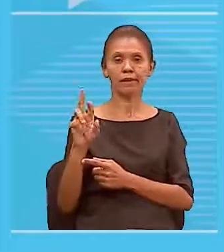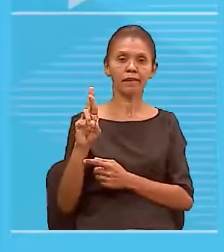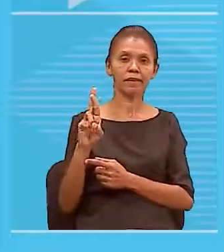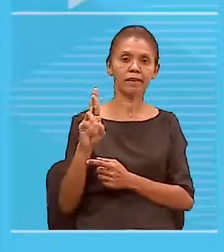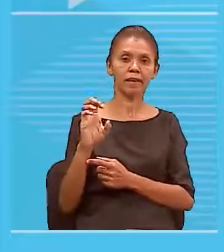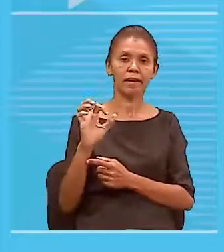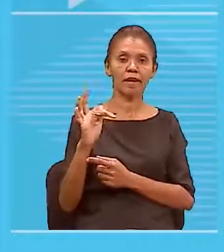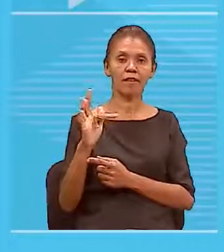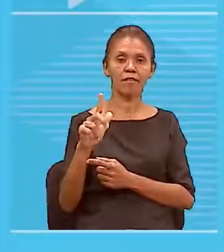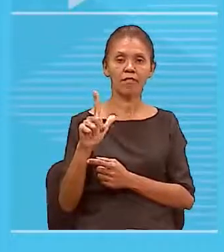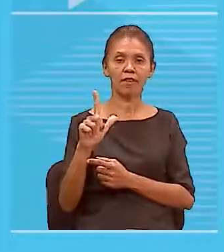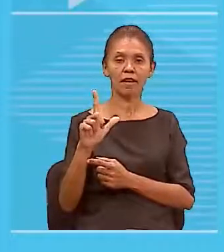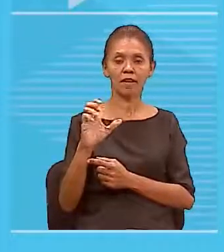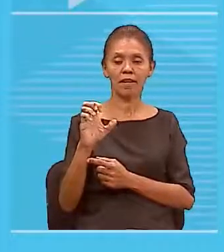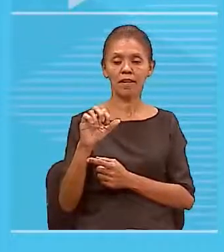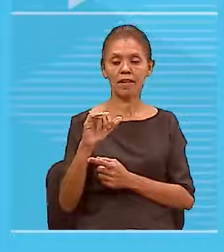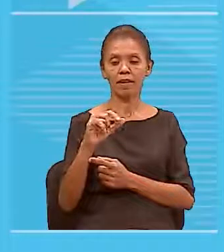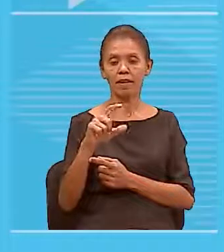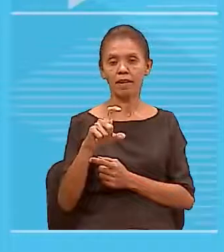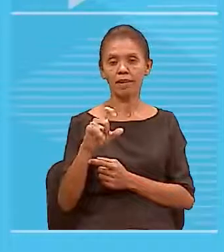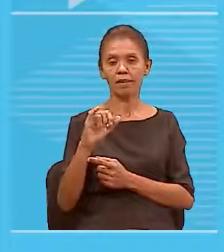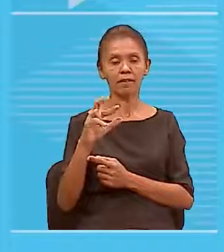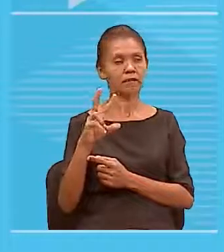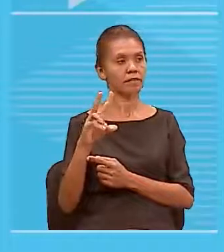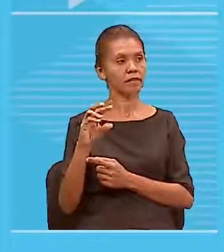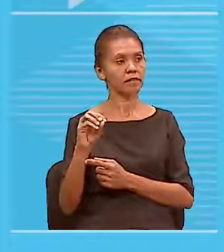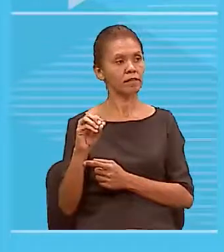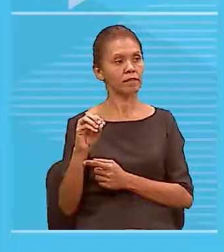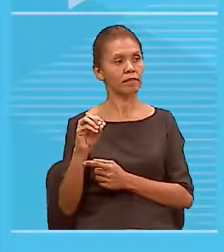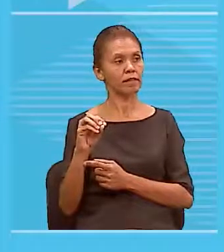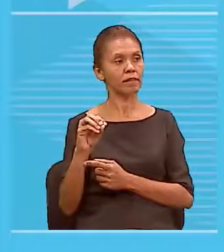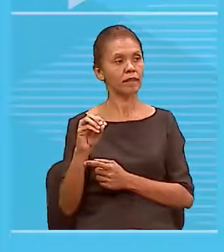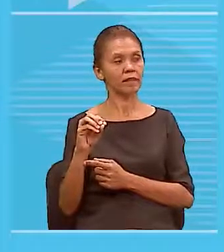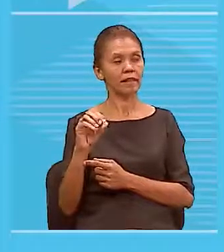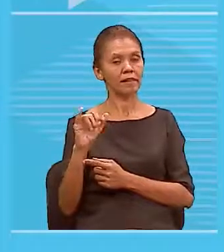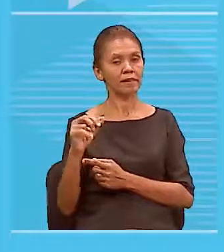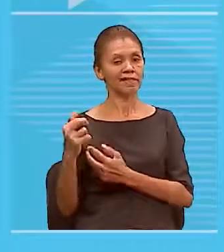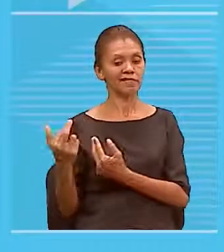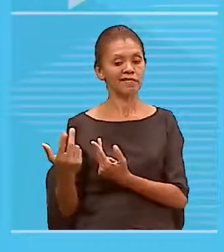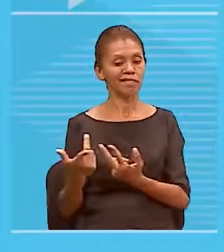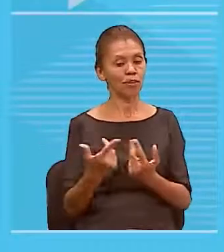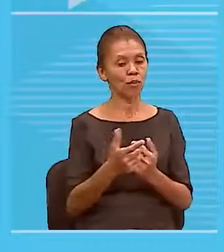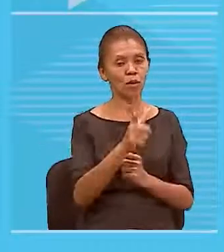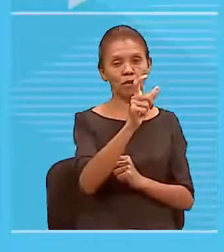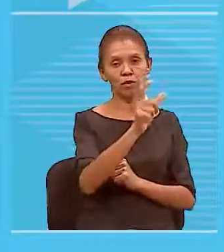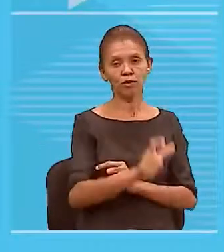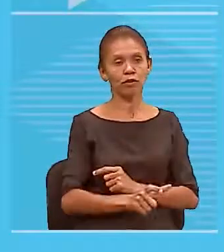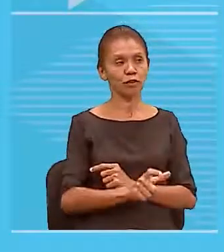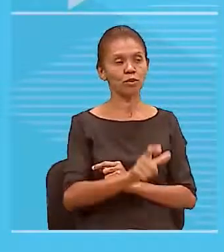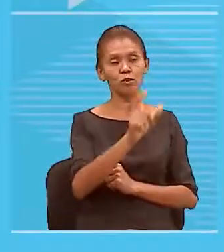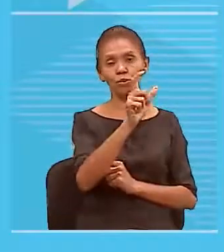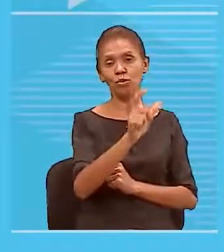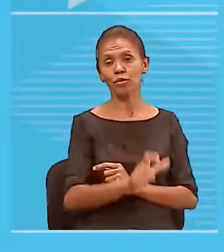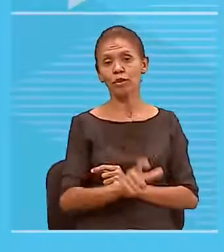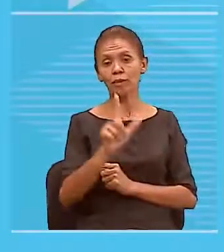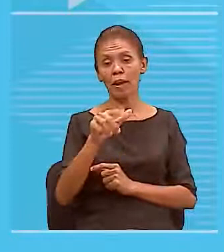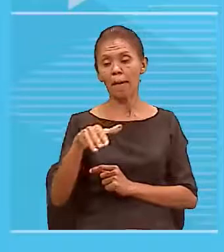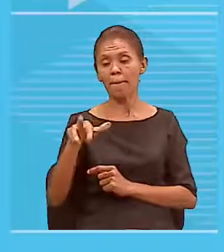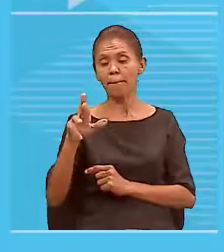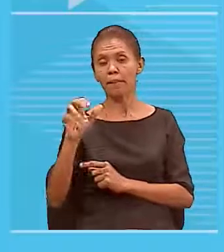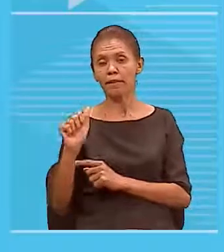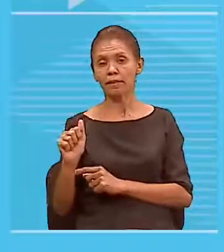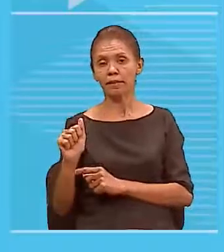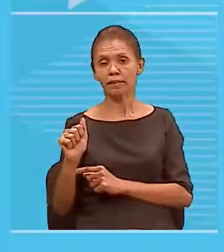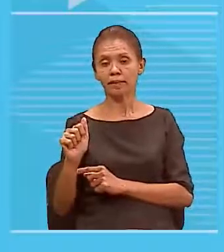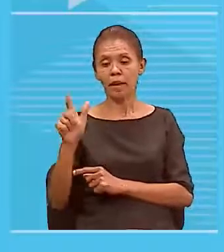eu só quando é que ele é reflexivo quando ele é igual ao sujeito que é um sujeito é Maria Quem era